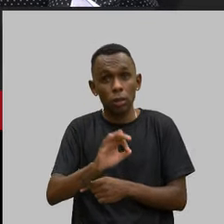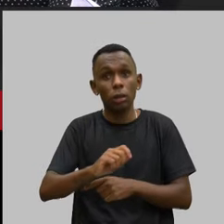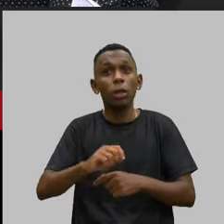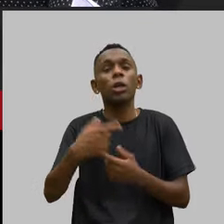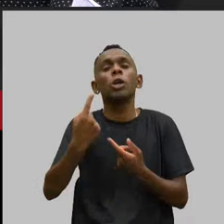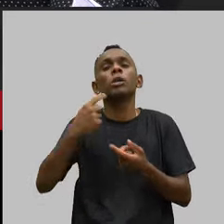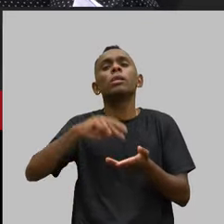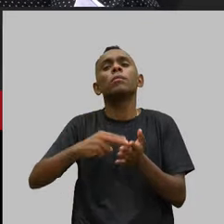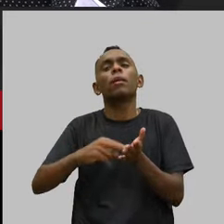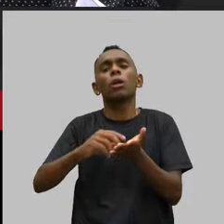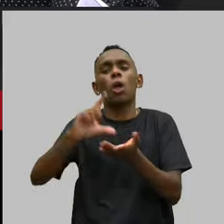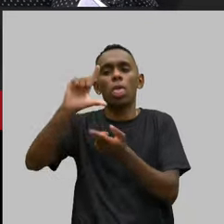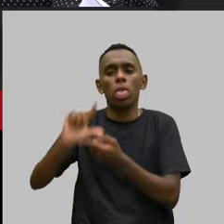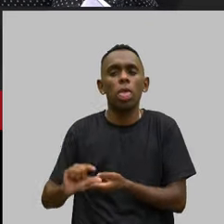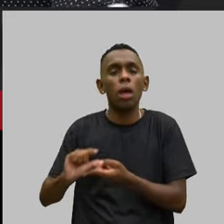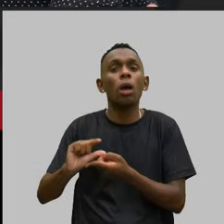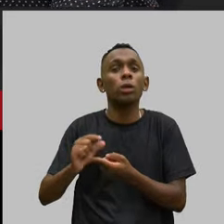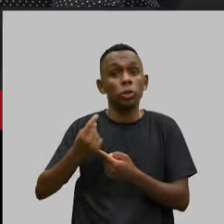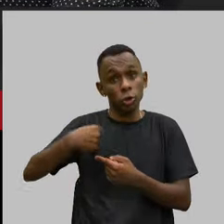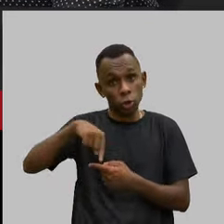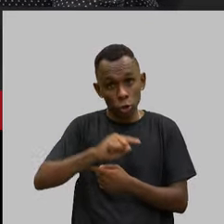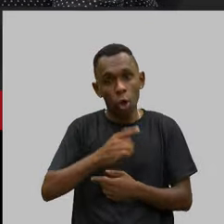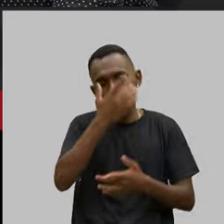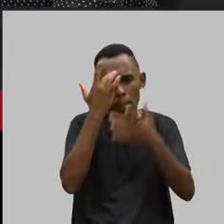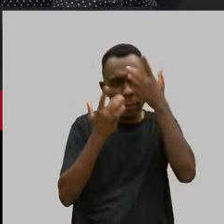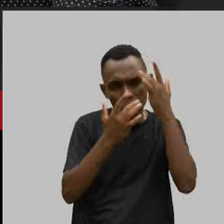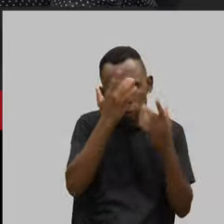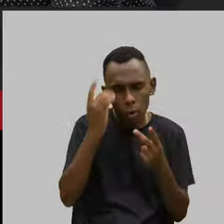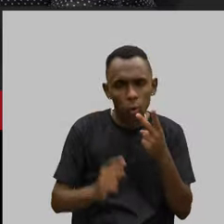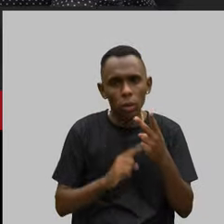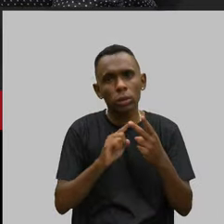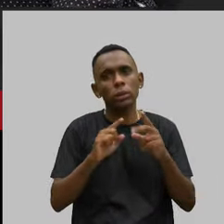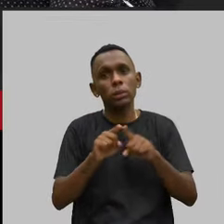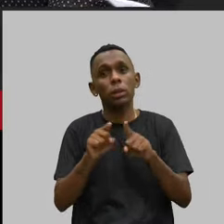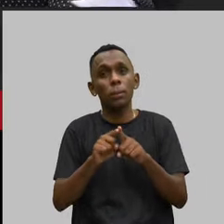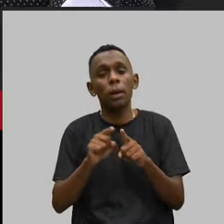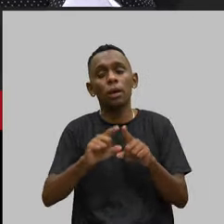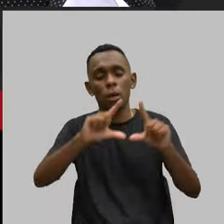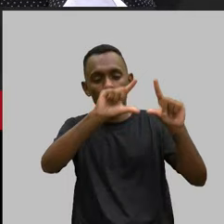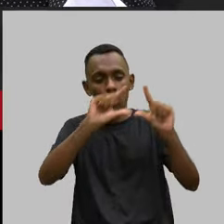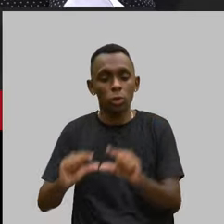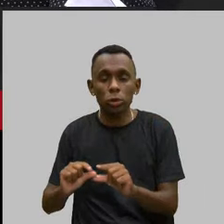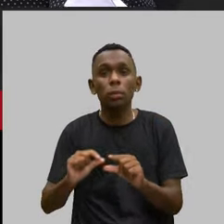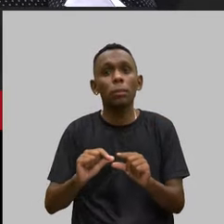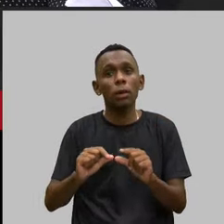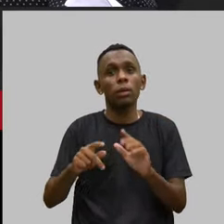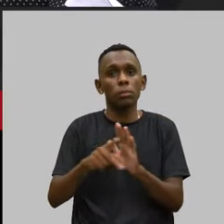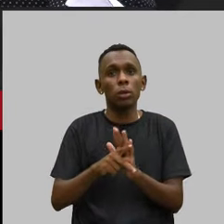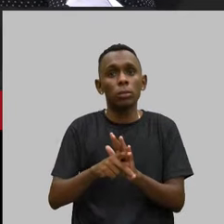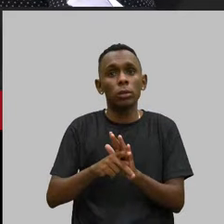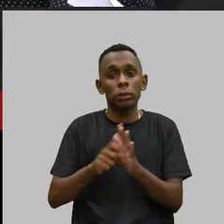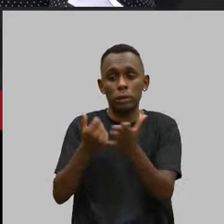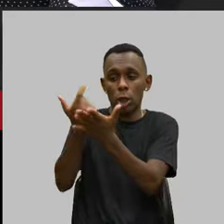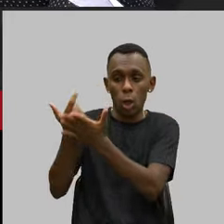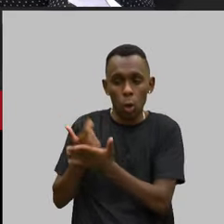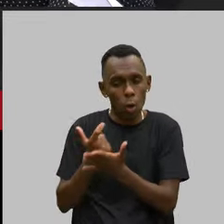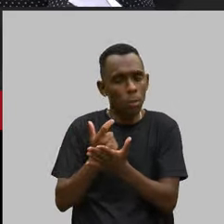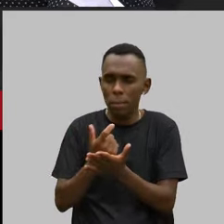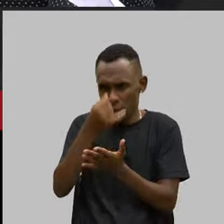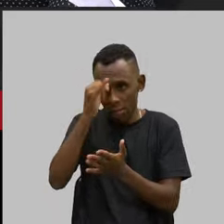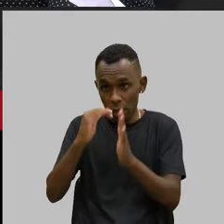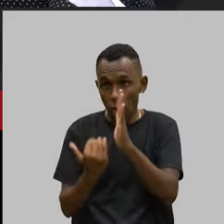economiza processo a gente economiza pessoal a gente economia economiza ganha escala nas compras a gente